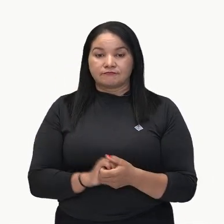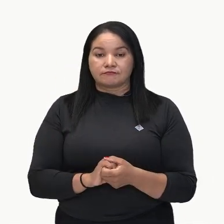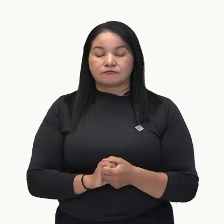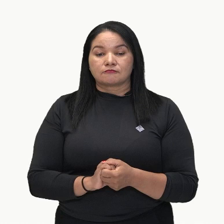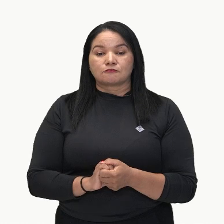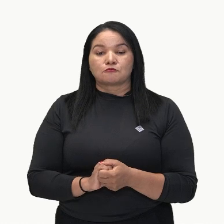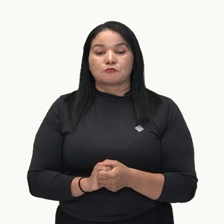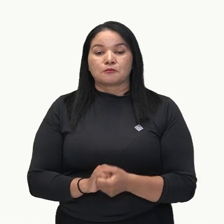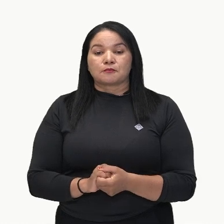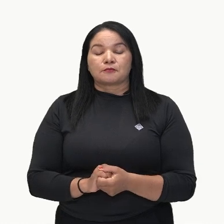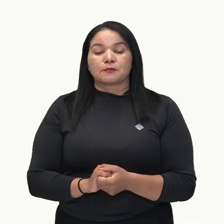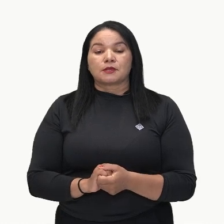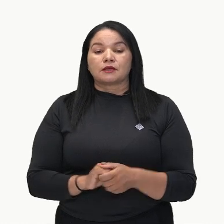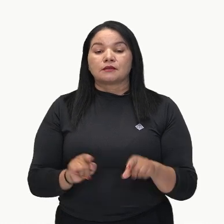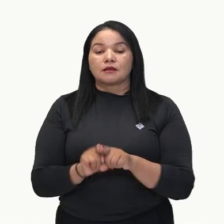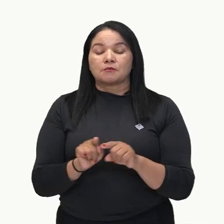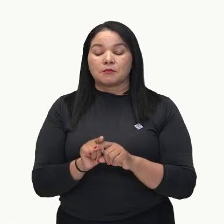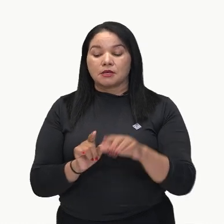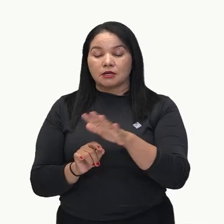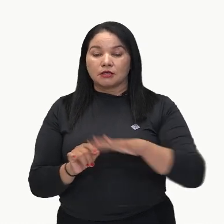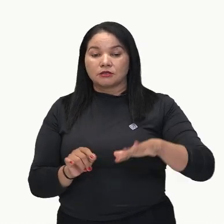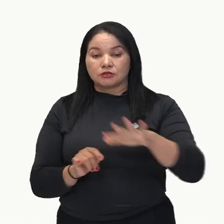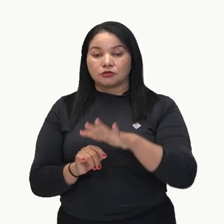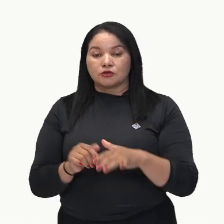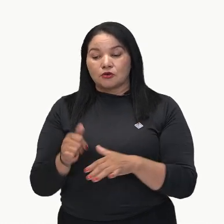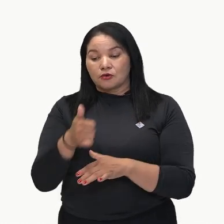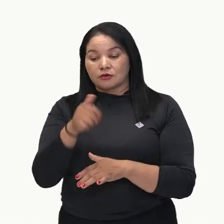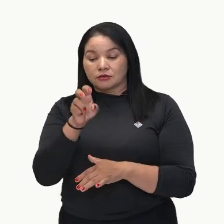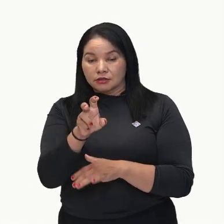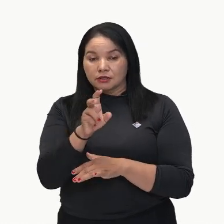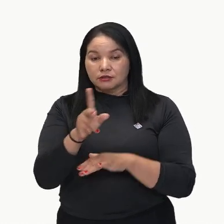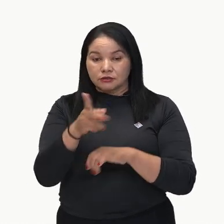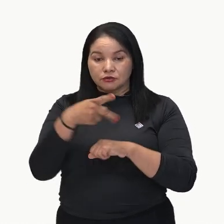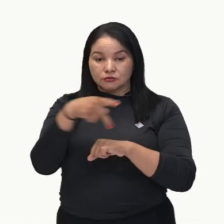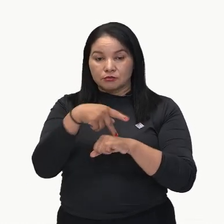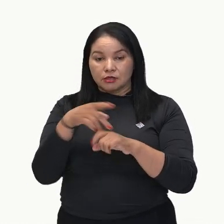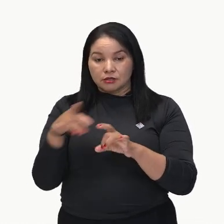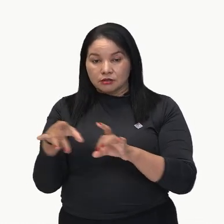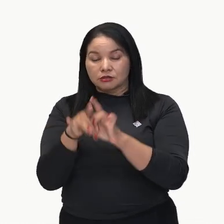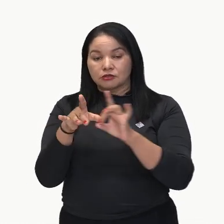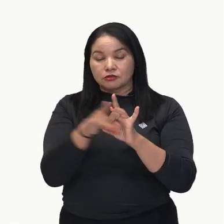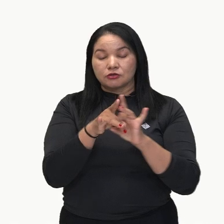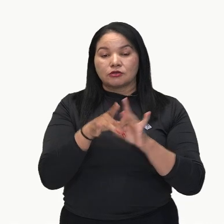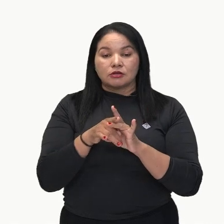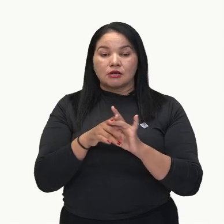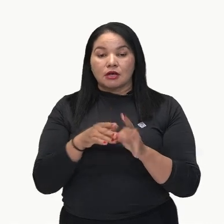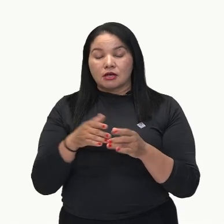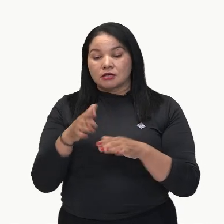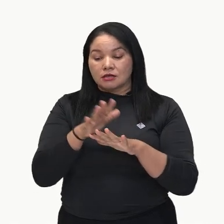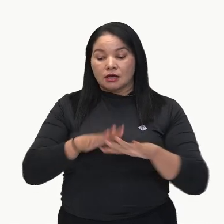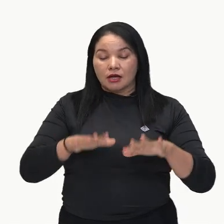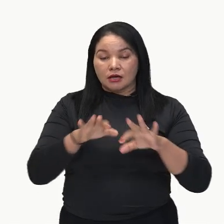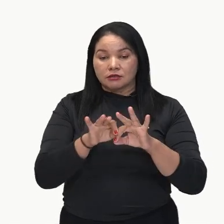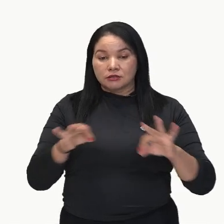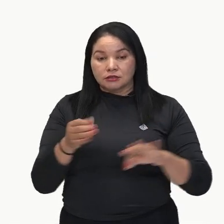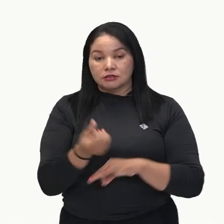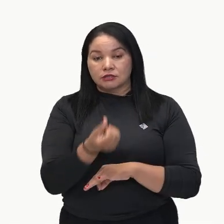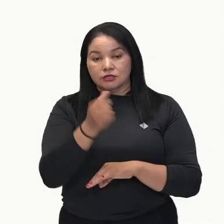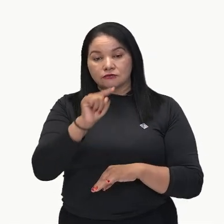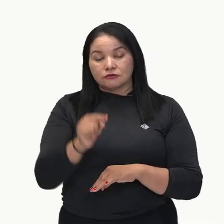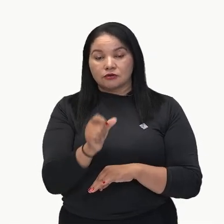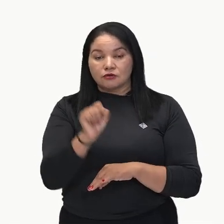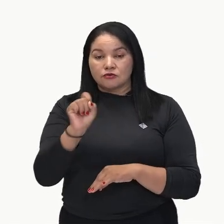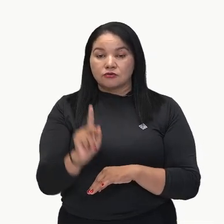Agora, a região ela é composta aí de 15 países, tá? E ocupa aí uma área de 6,8 milhões de